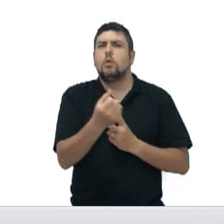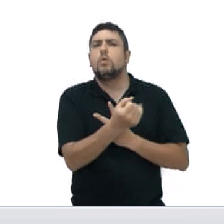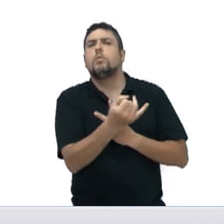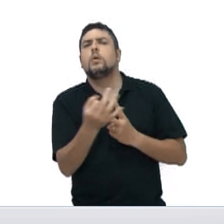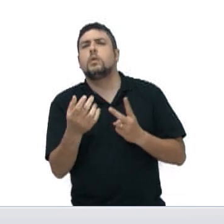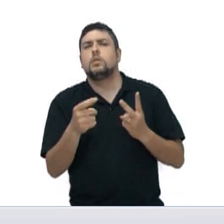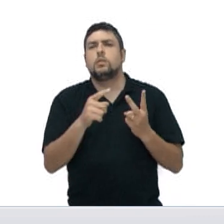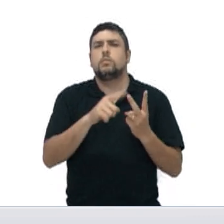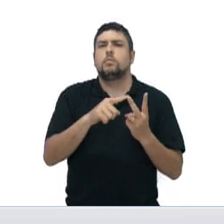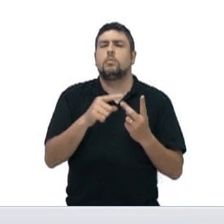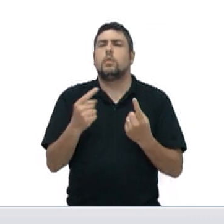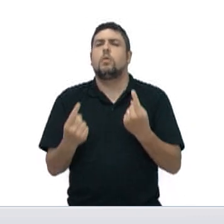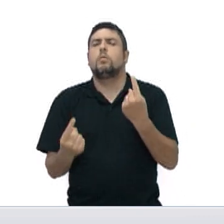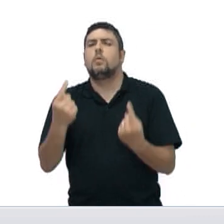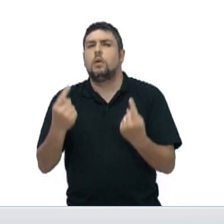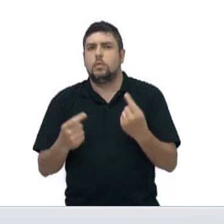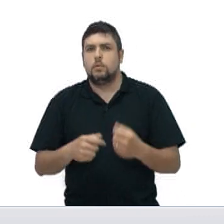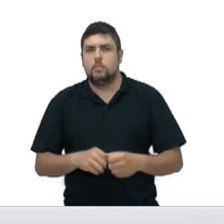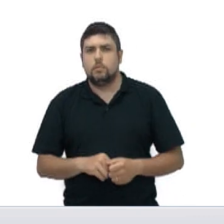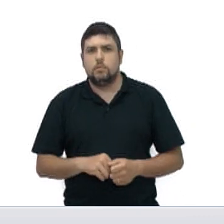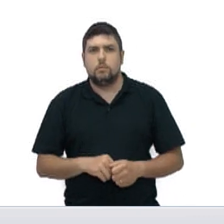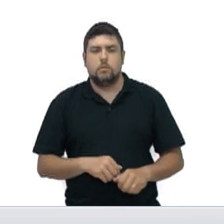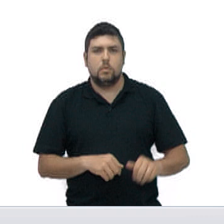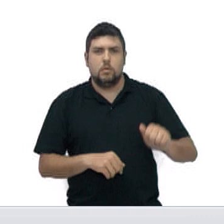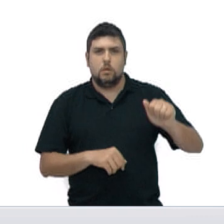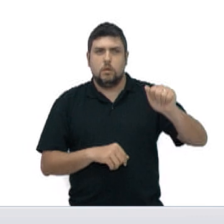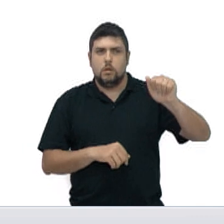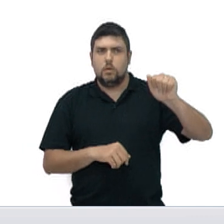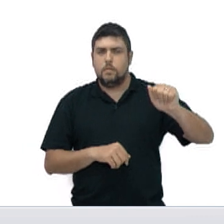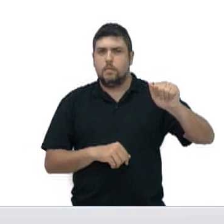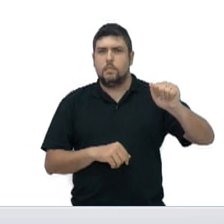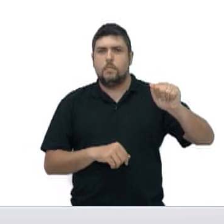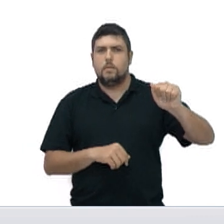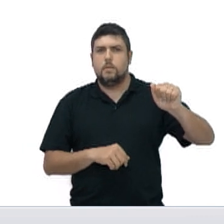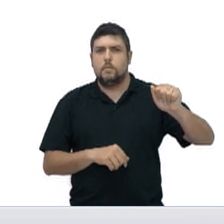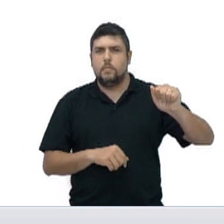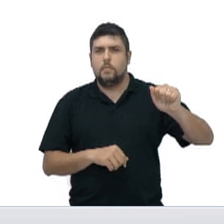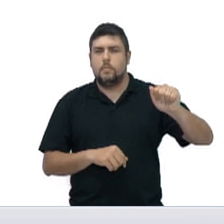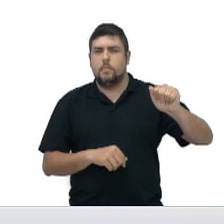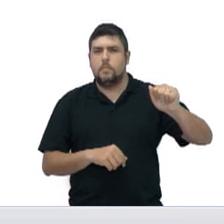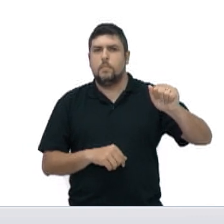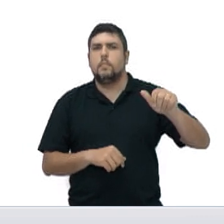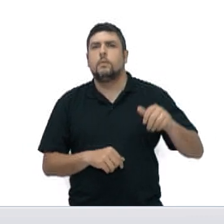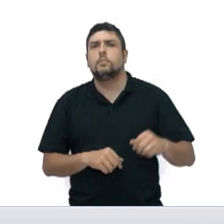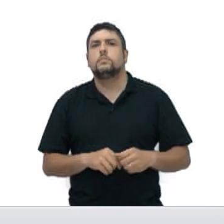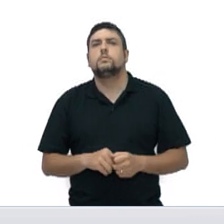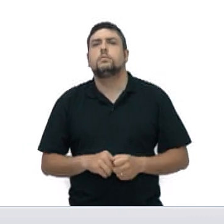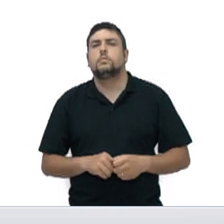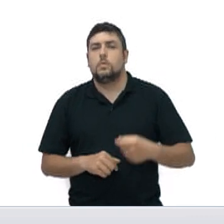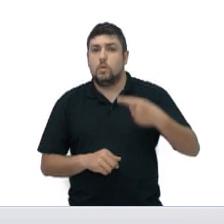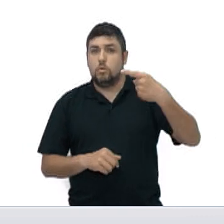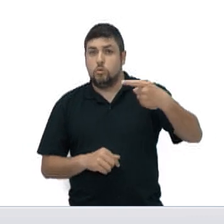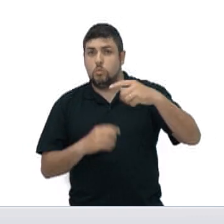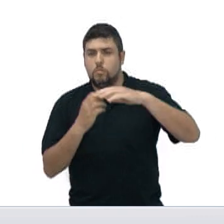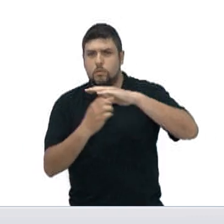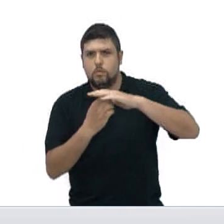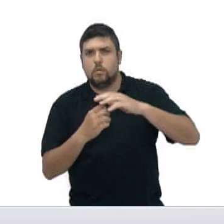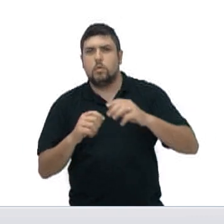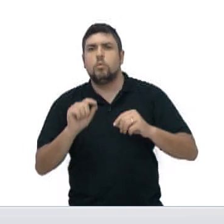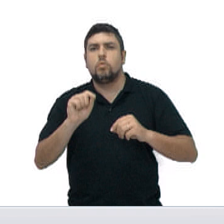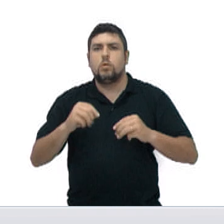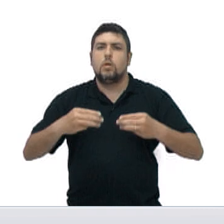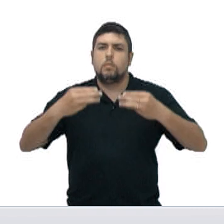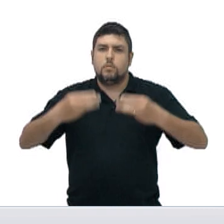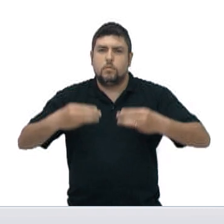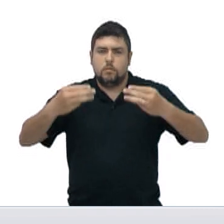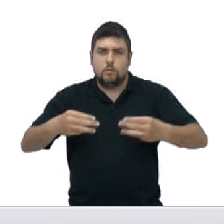são? Na letra A, nós temos uma entidade, o Ministério do Meio